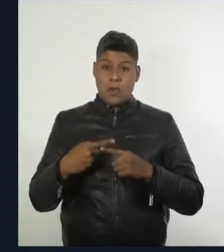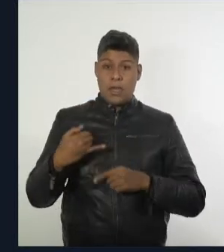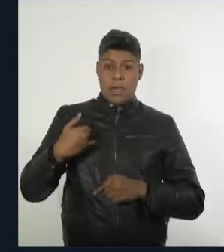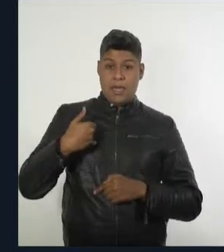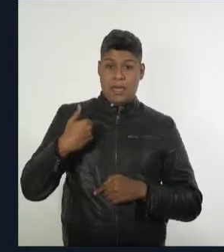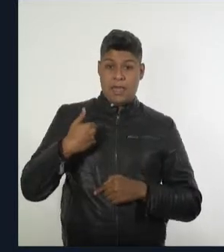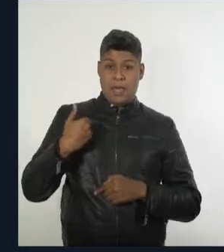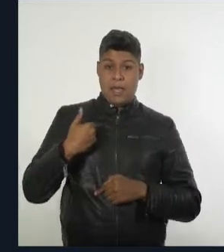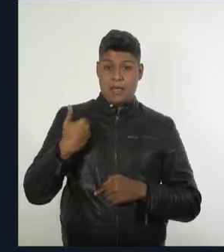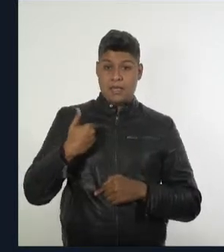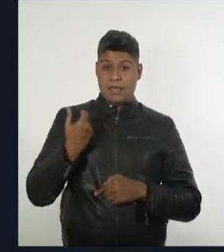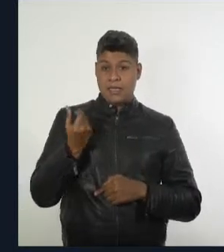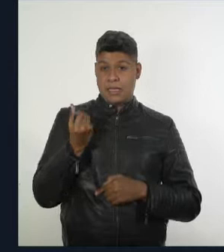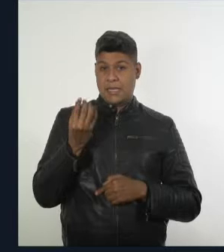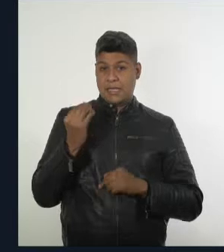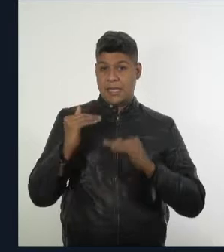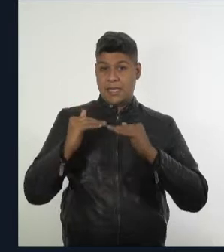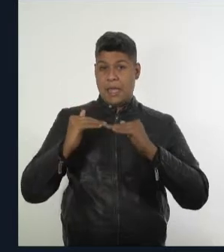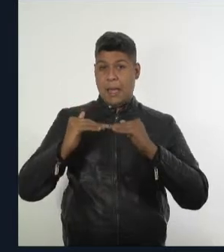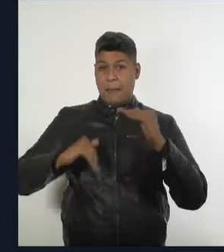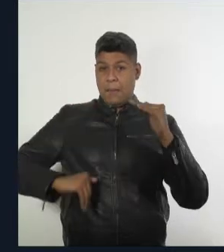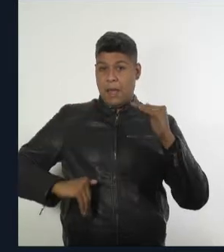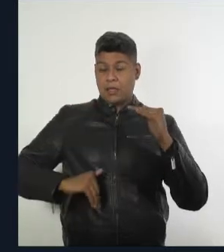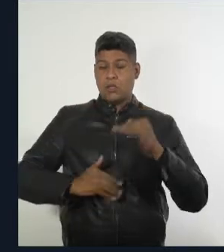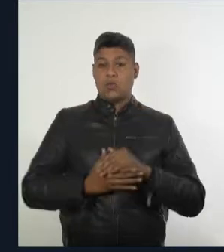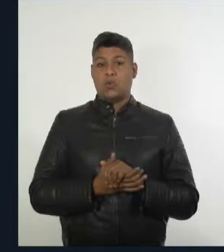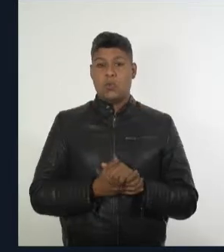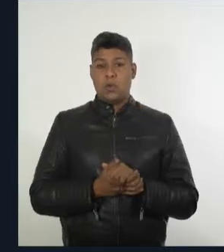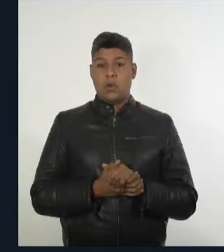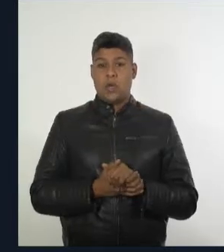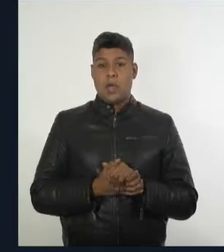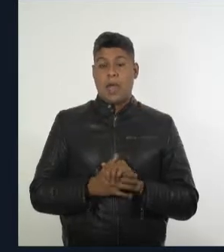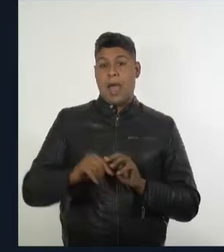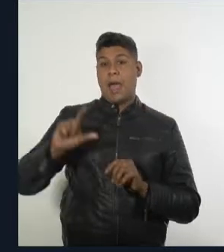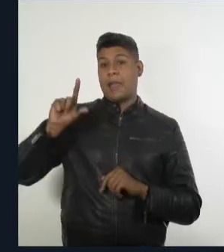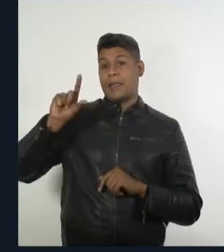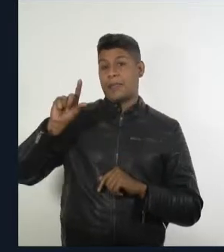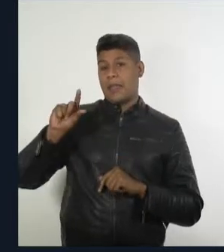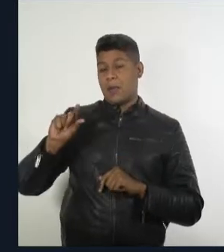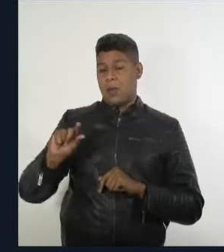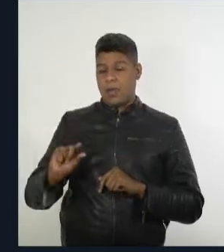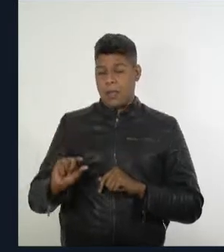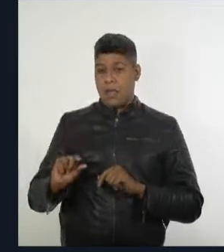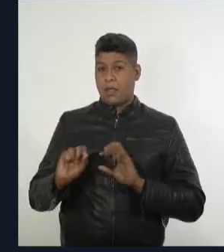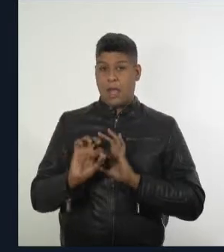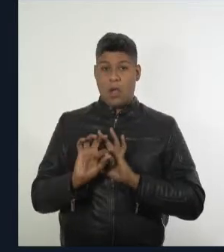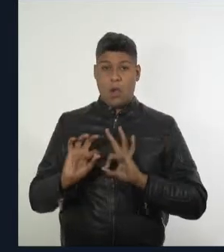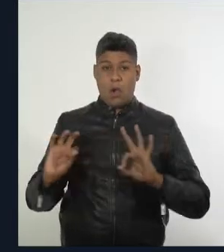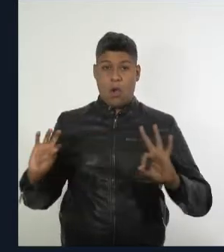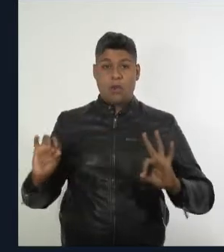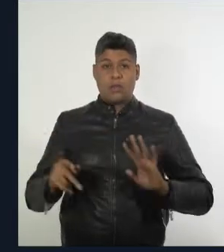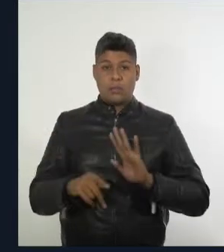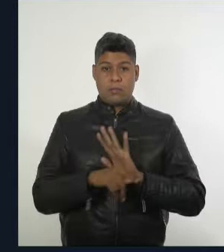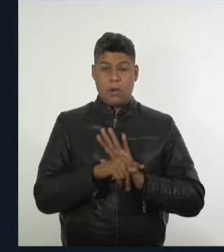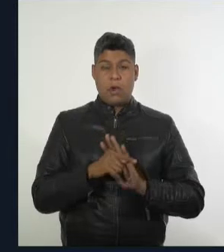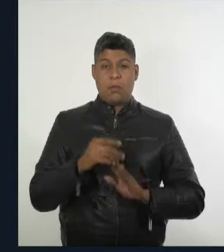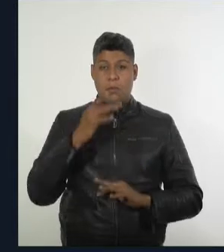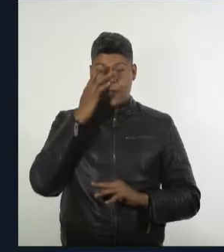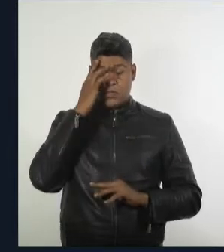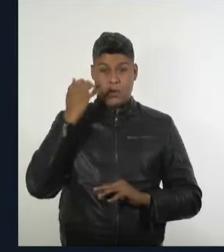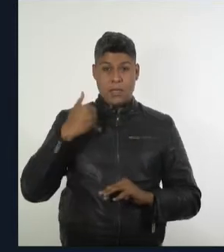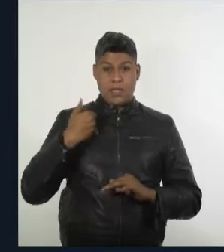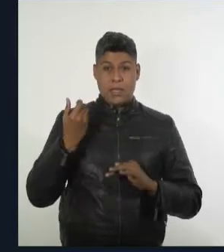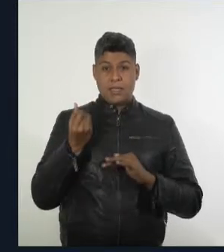etárias abaixo de 60 anos e com uma queda significativa nas faixas etárias de 60 anos. Nós